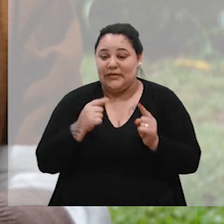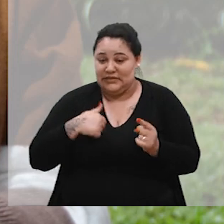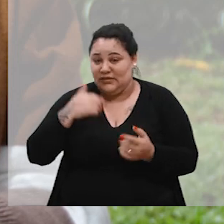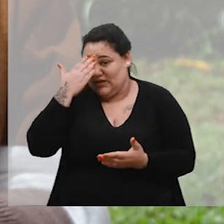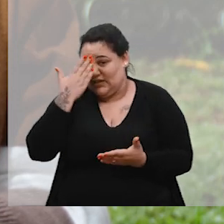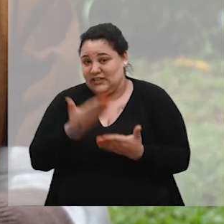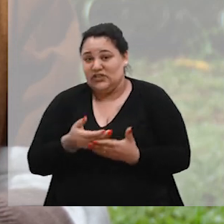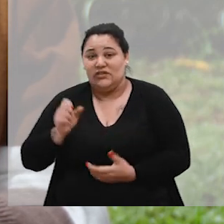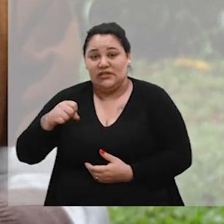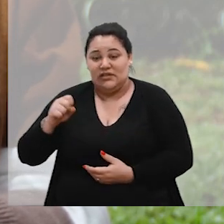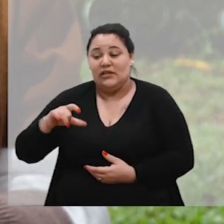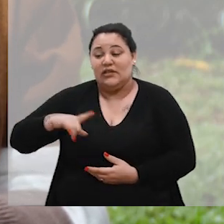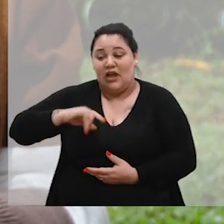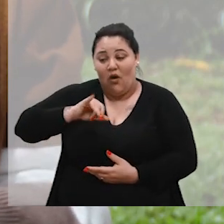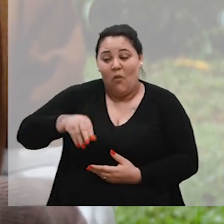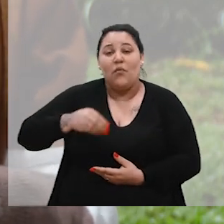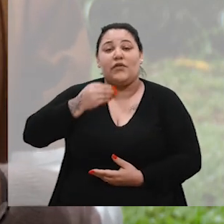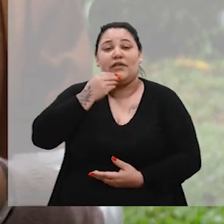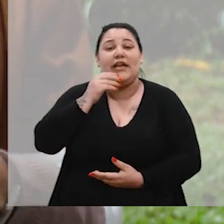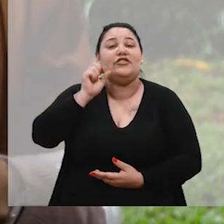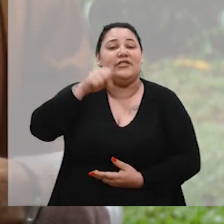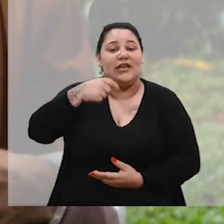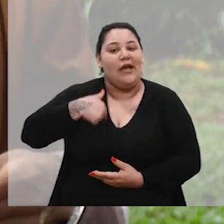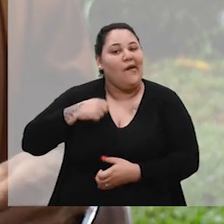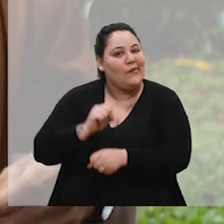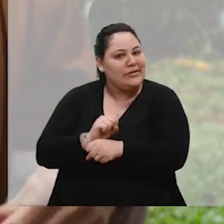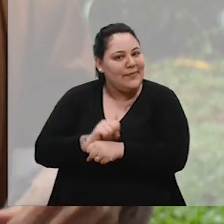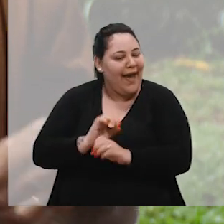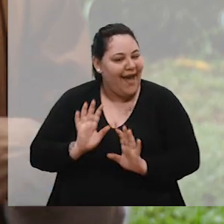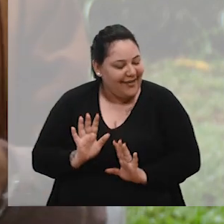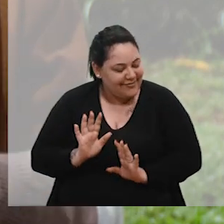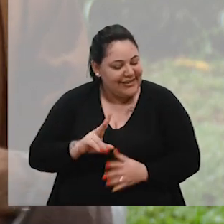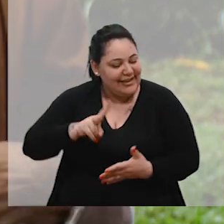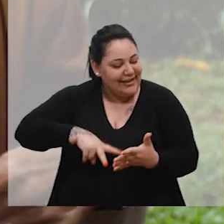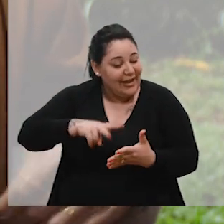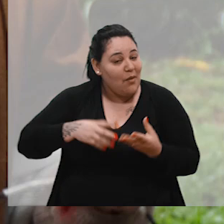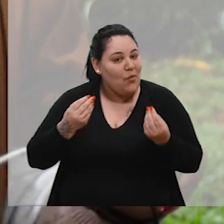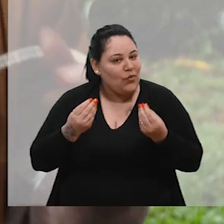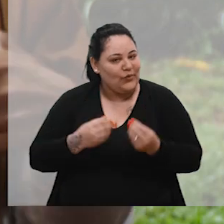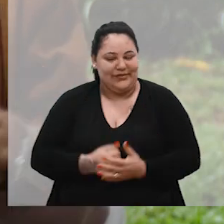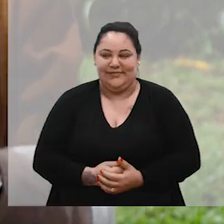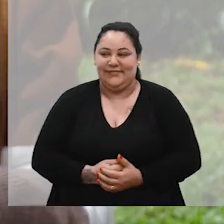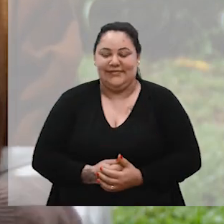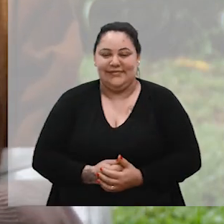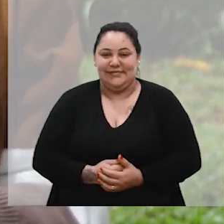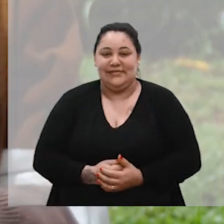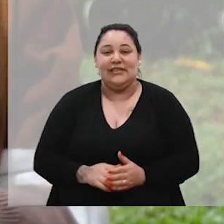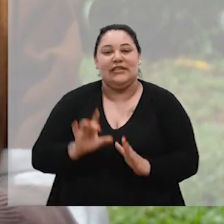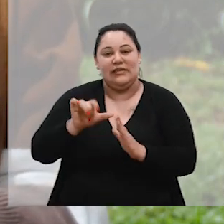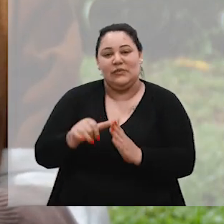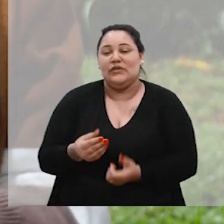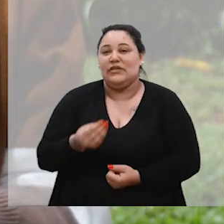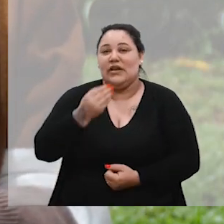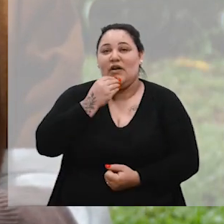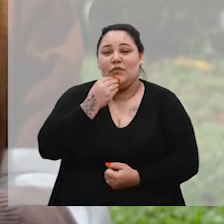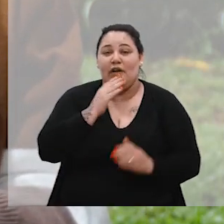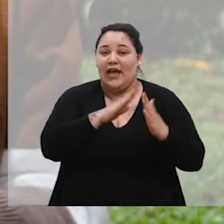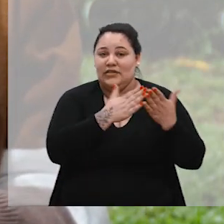tem possibilidades, né? Esperamos que seja, né, um grande leitor. E depois, evidentemente, a